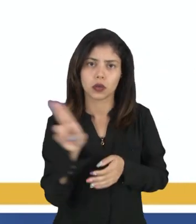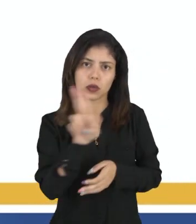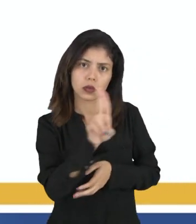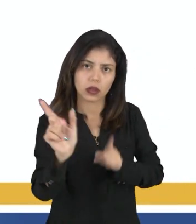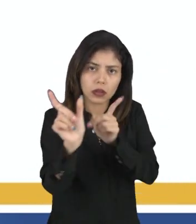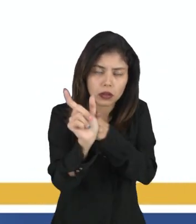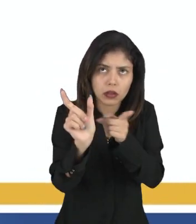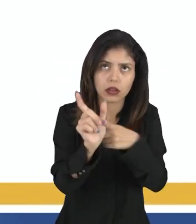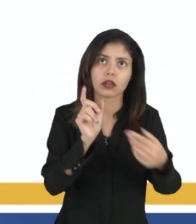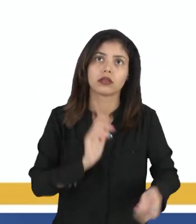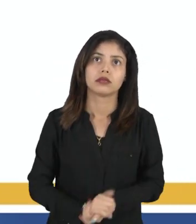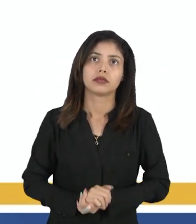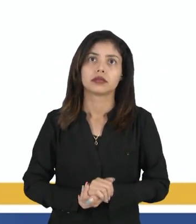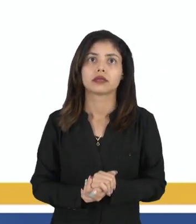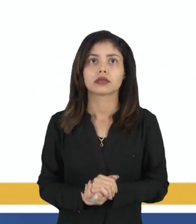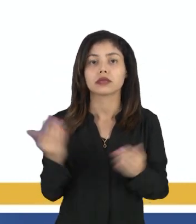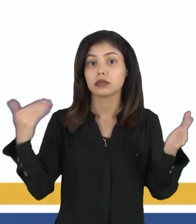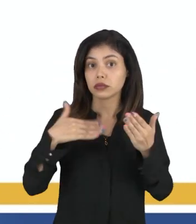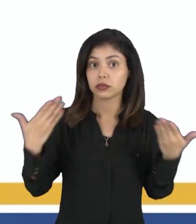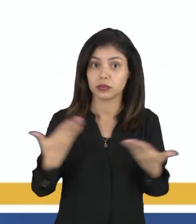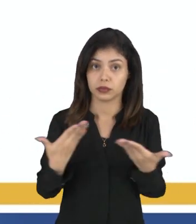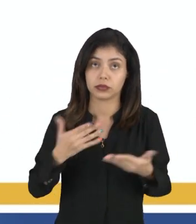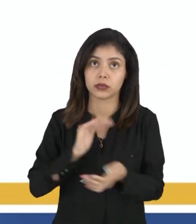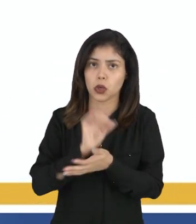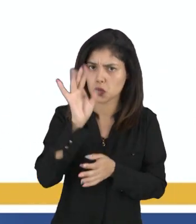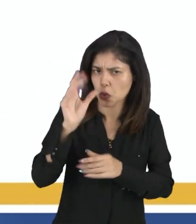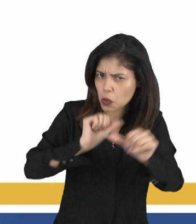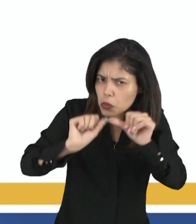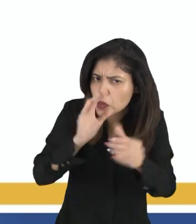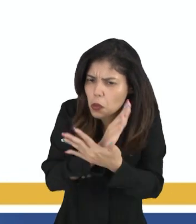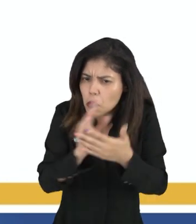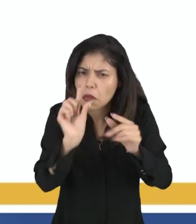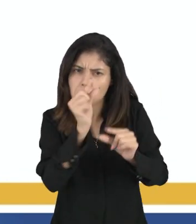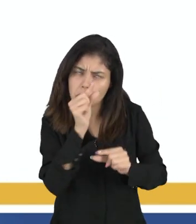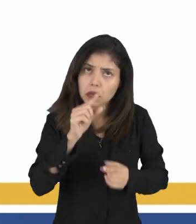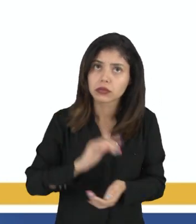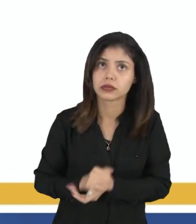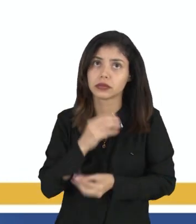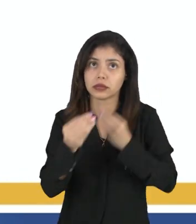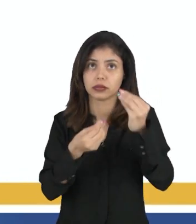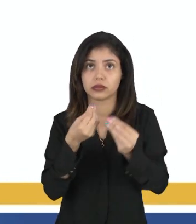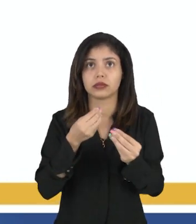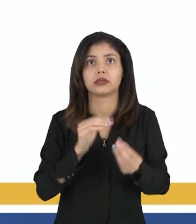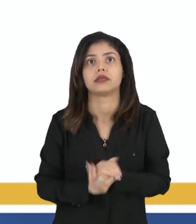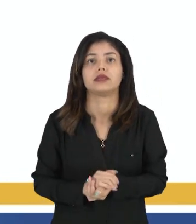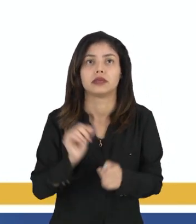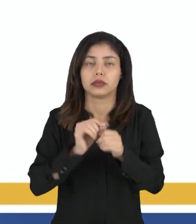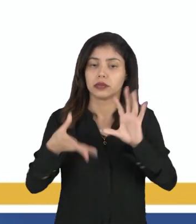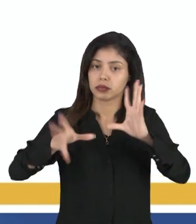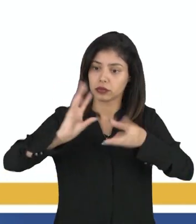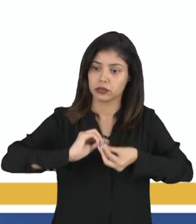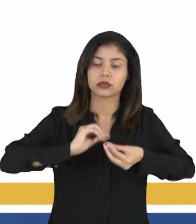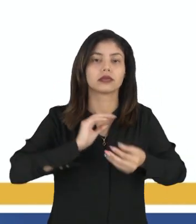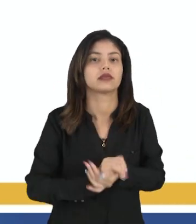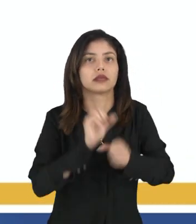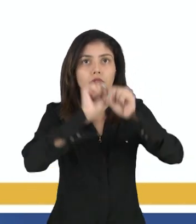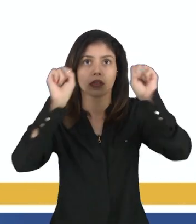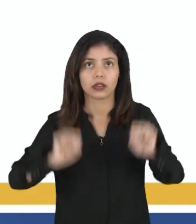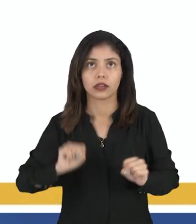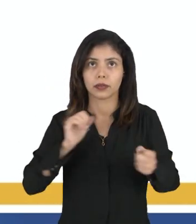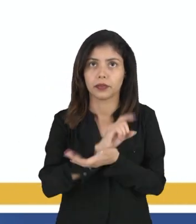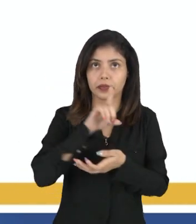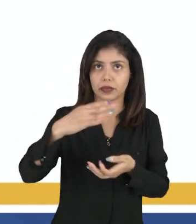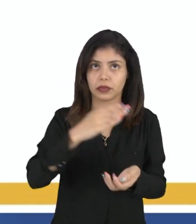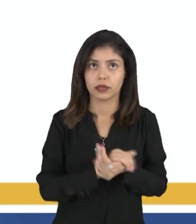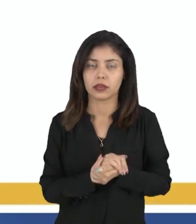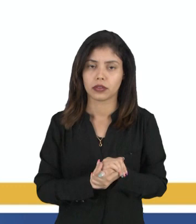por Linneu, tá? E que está atual até hoje, só sofreu algumas mudanças, tá? Então vamos ver aqui como funciona de forma resumida, né, o sistema de